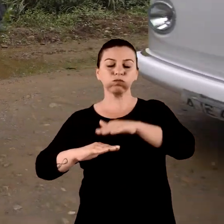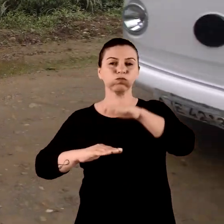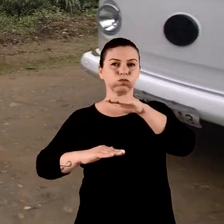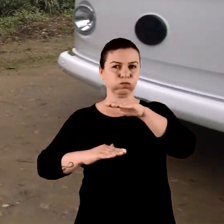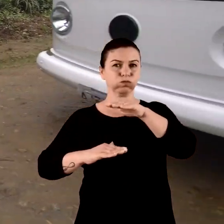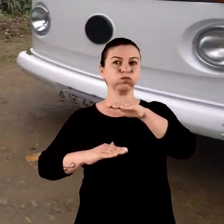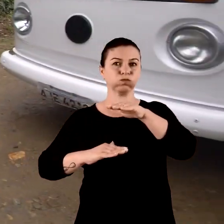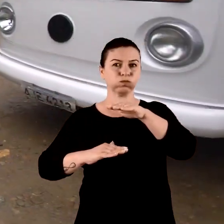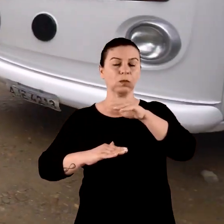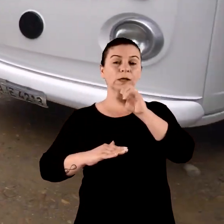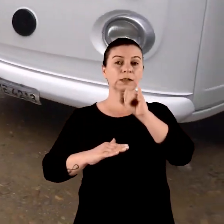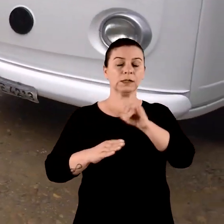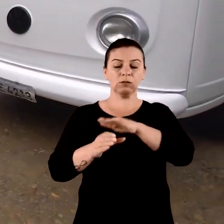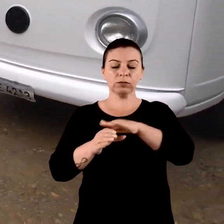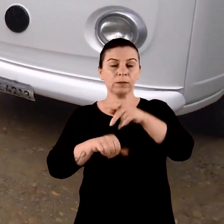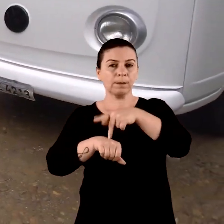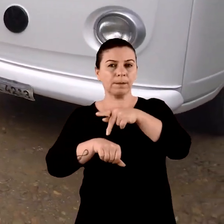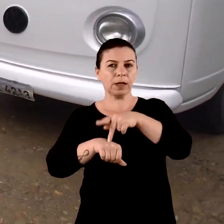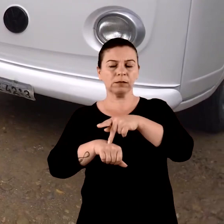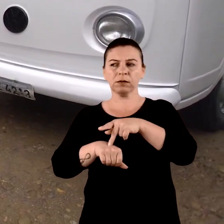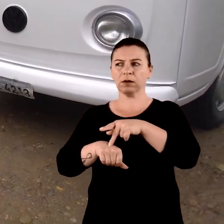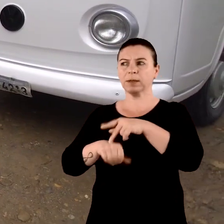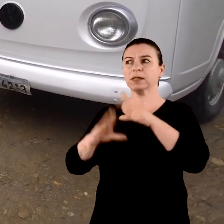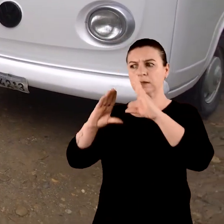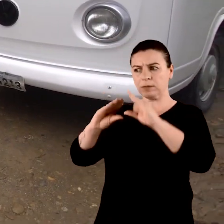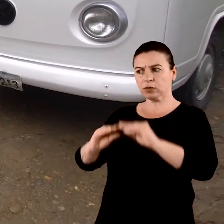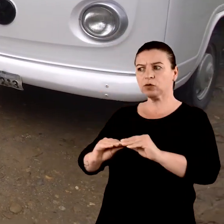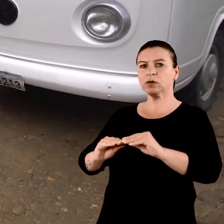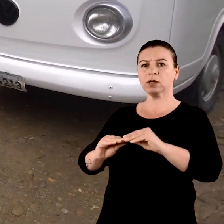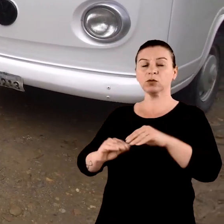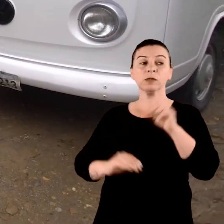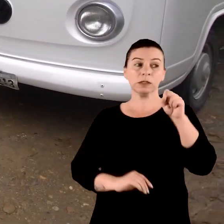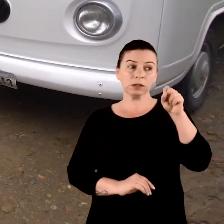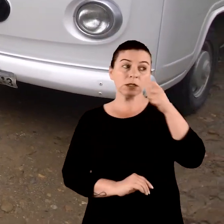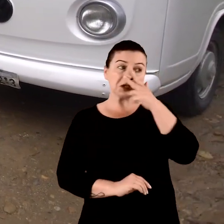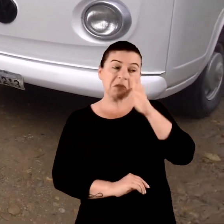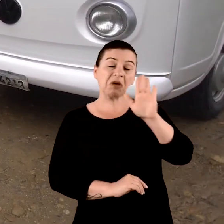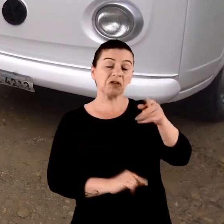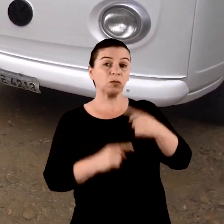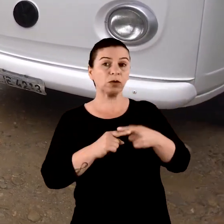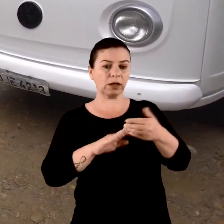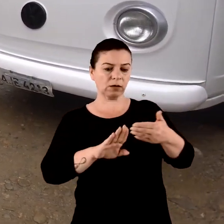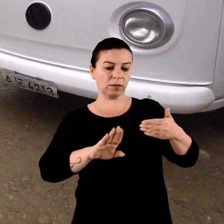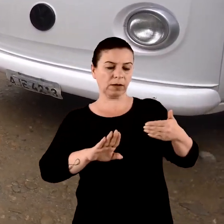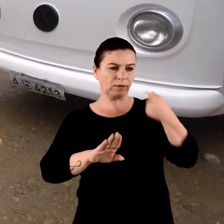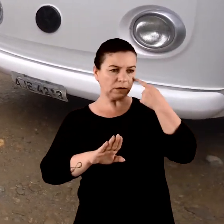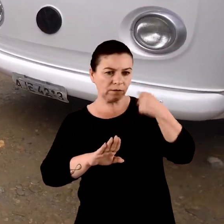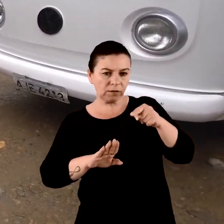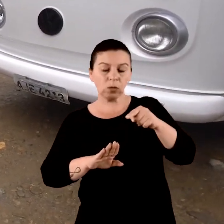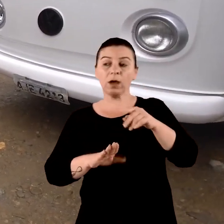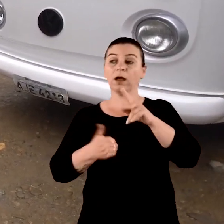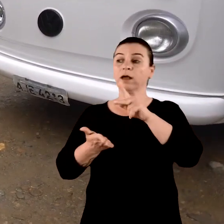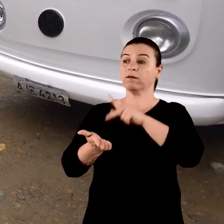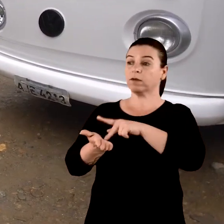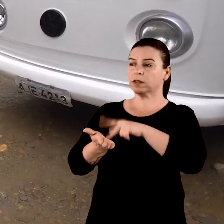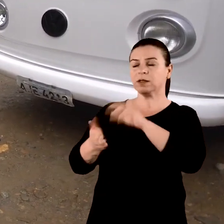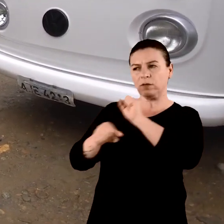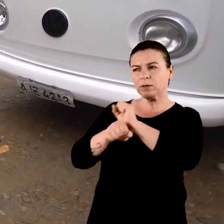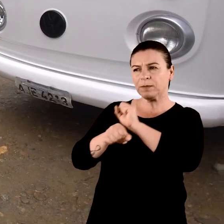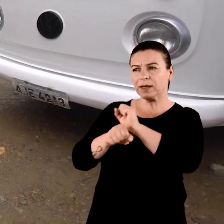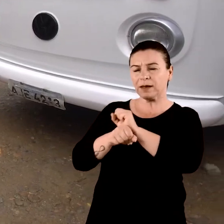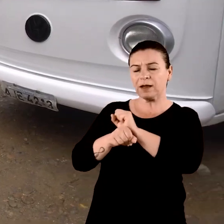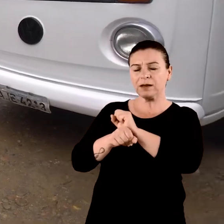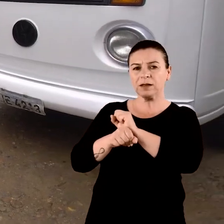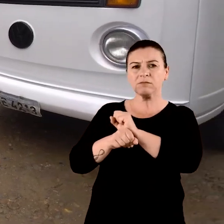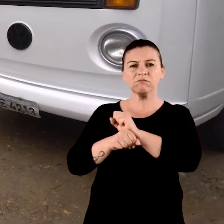tá enchendo, sei lá. Se ela cobrir a pedrinha, daí... Mas ela está baixando. Eu acho que tá baixando, porque ela tava aqui, né, você viu? É verdade. Então